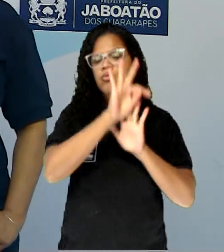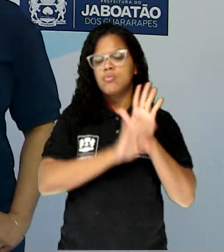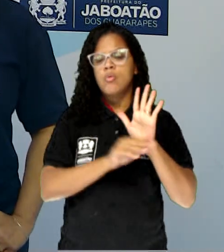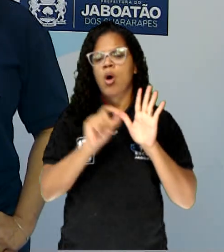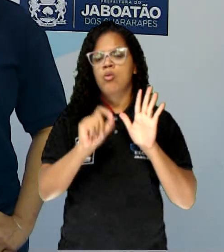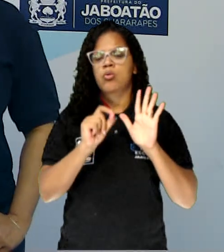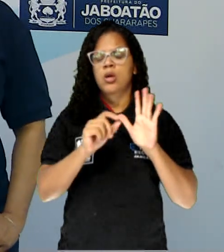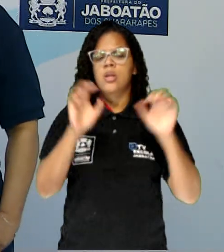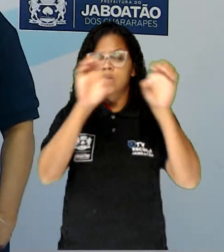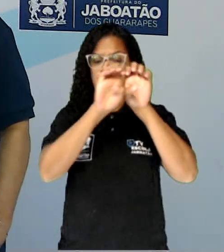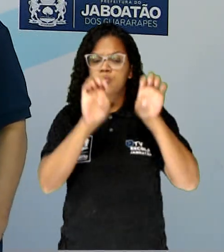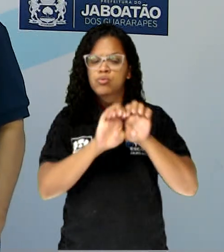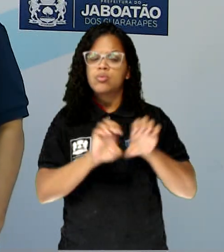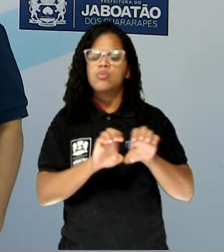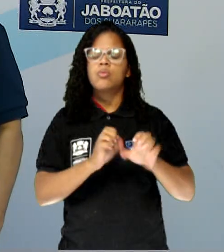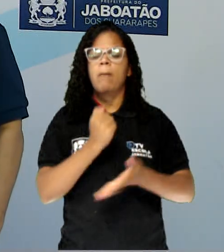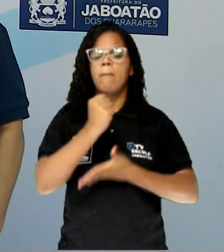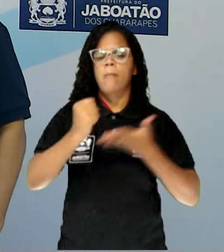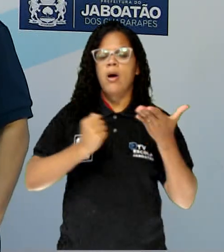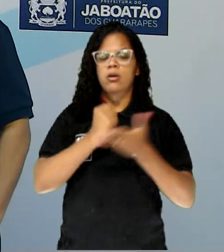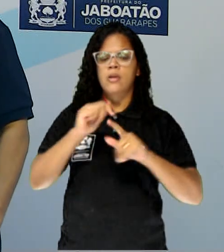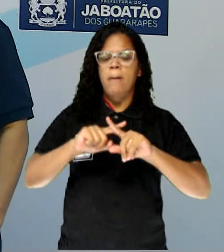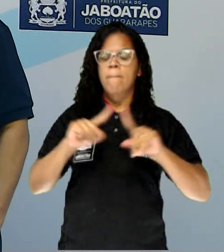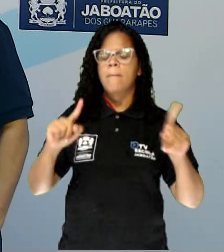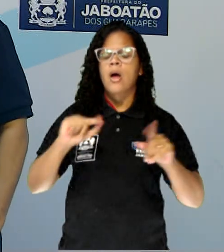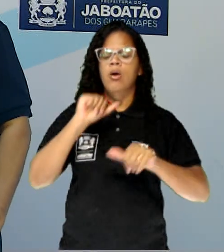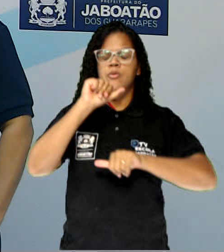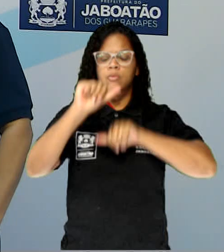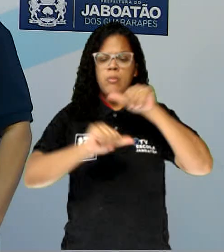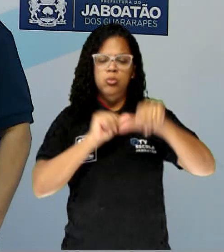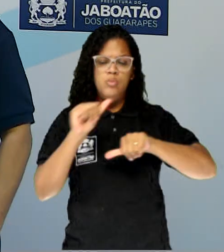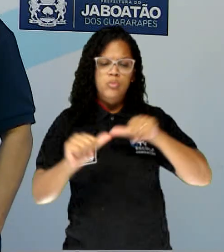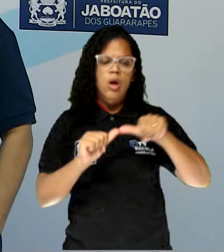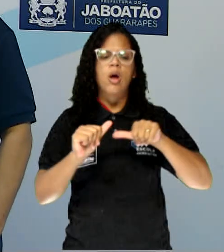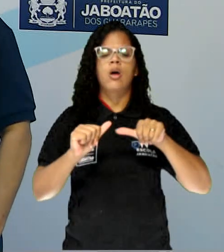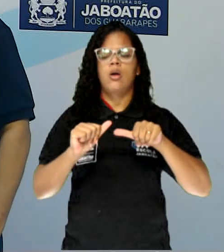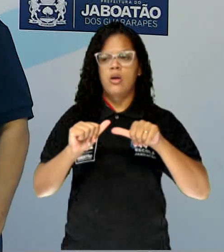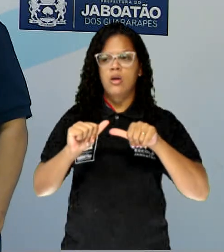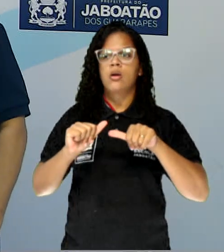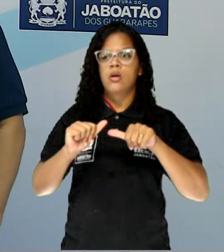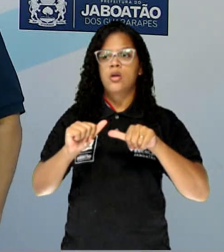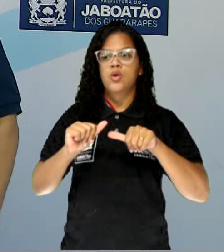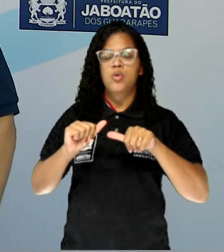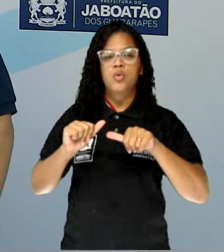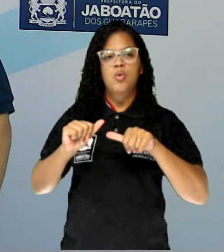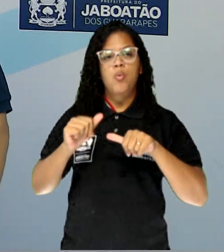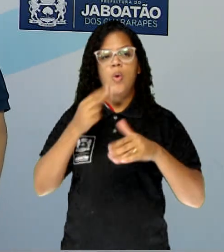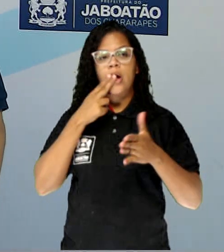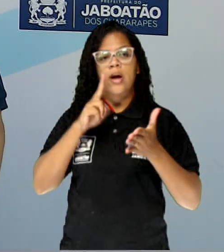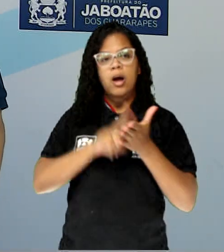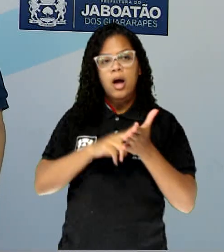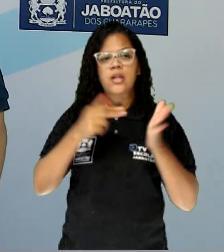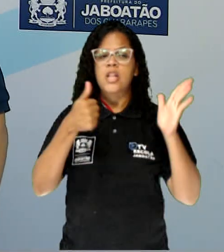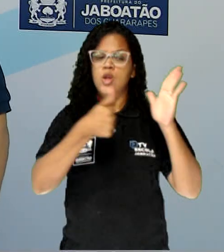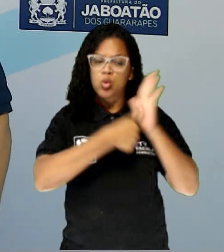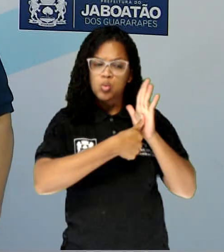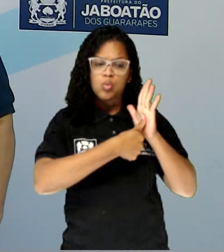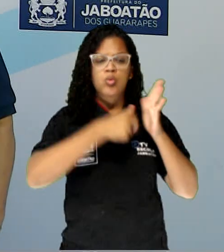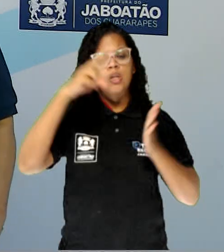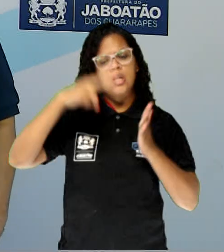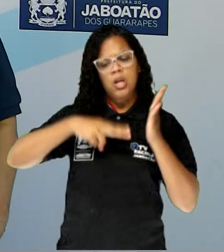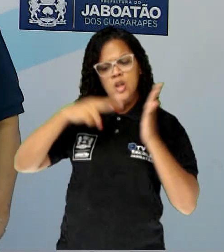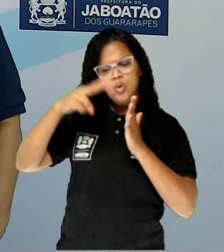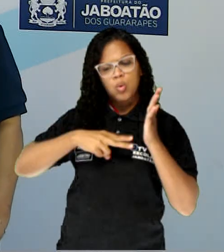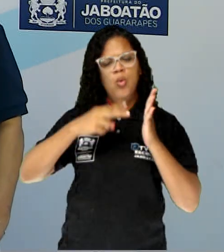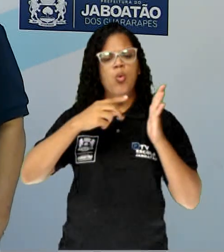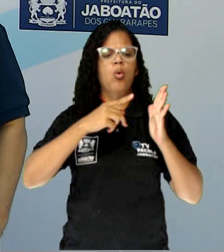estrutura básica, mas o que vai mudar entre uma carta de denúncia, carta pessoal, carta de leitor, é a sua